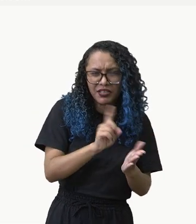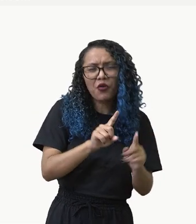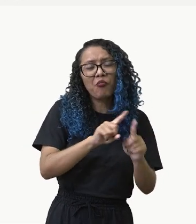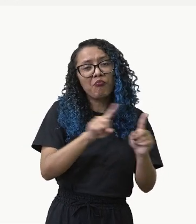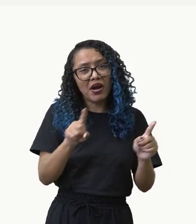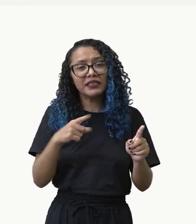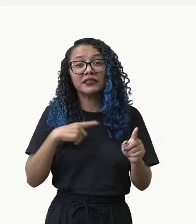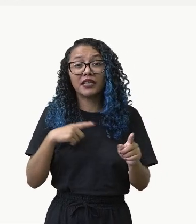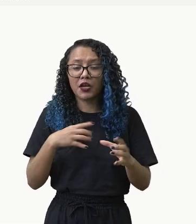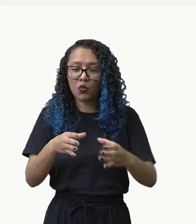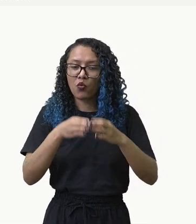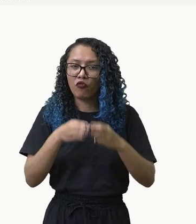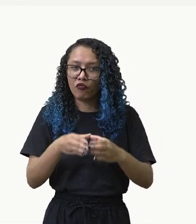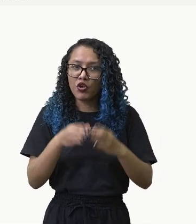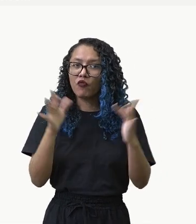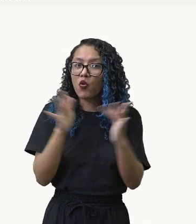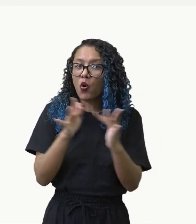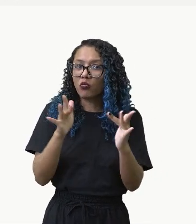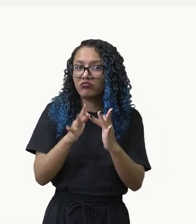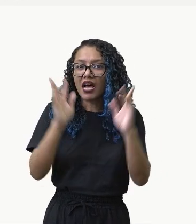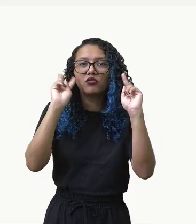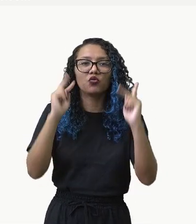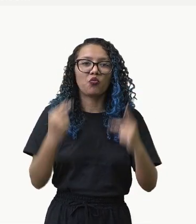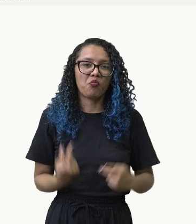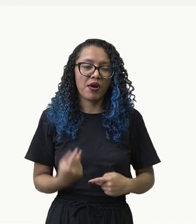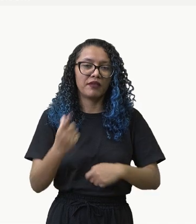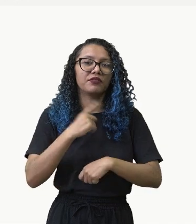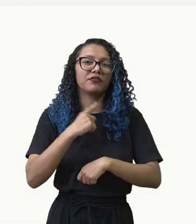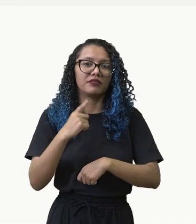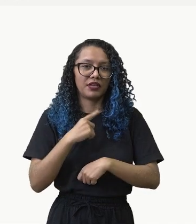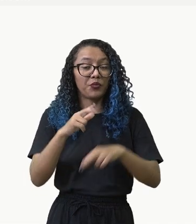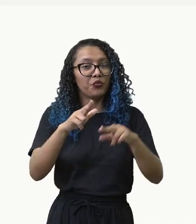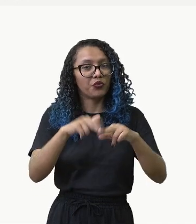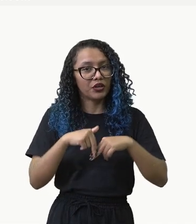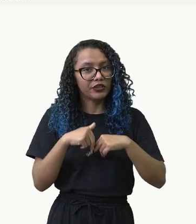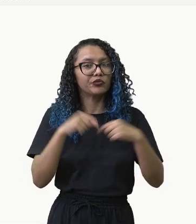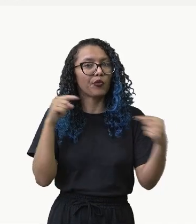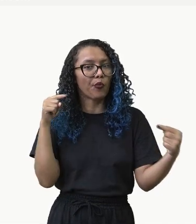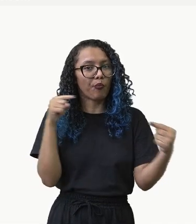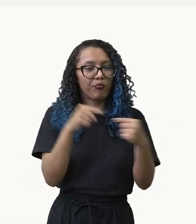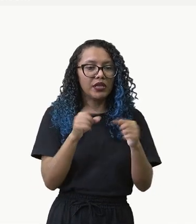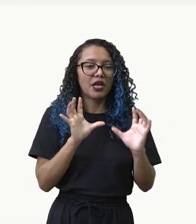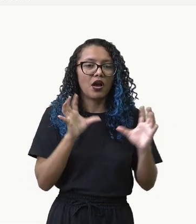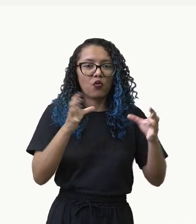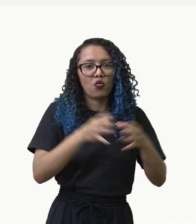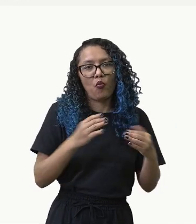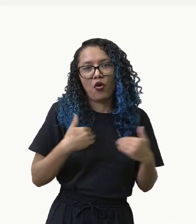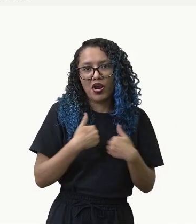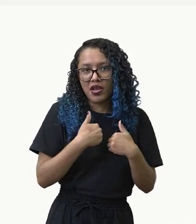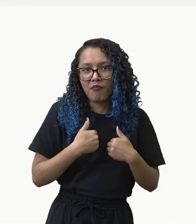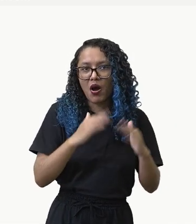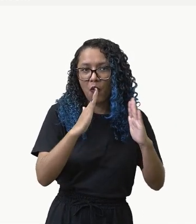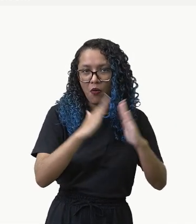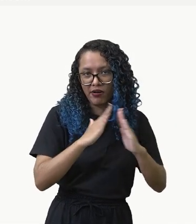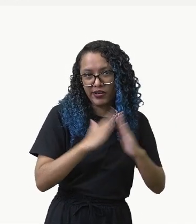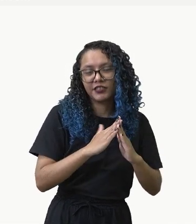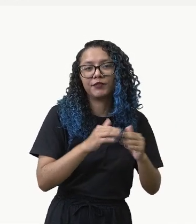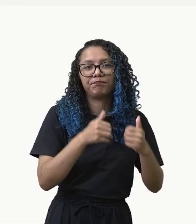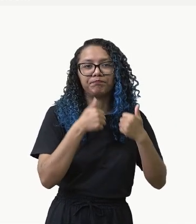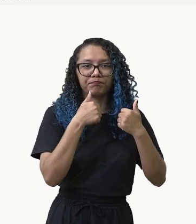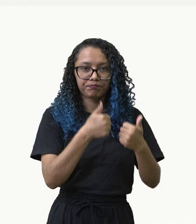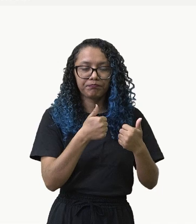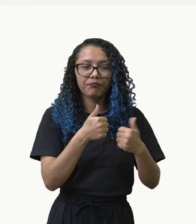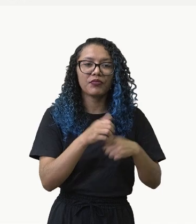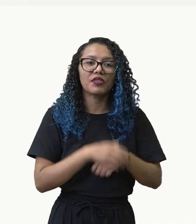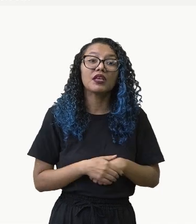convívio do cavalo com os seres humanos torna faz dele um animal doméstico Ok E aí nós temos o aquele que